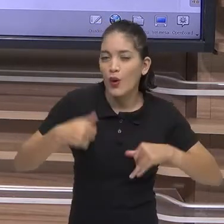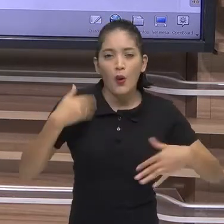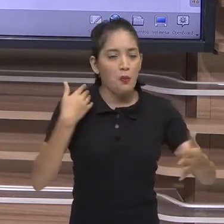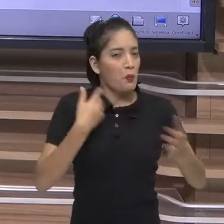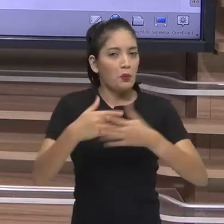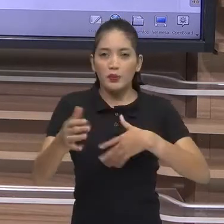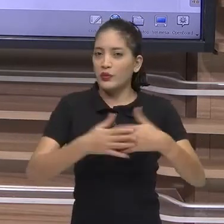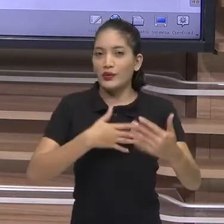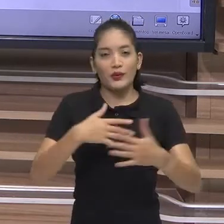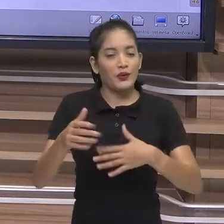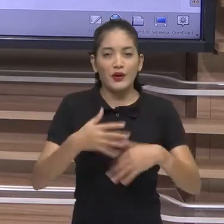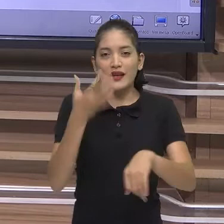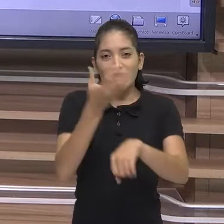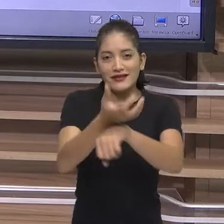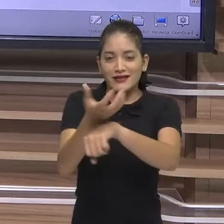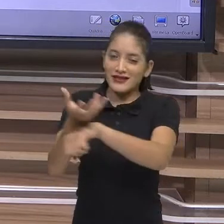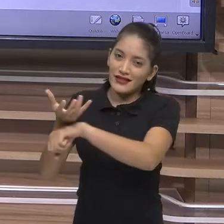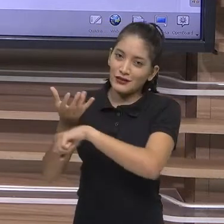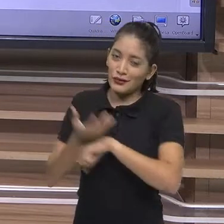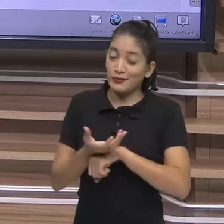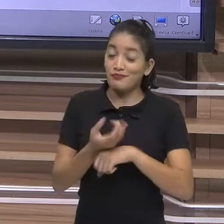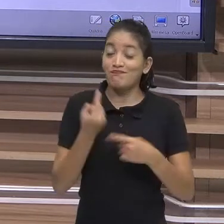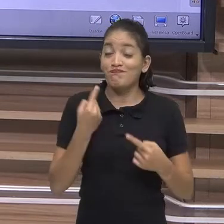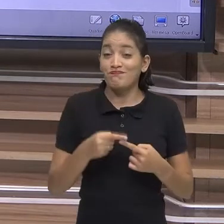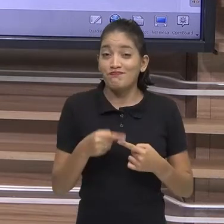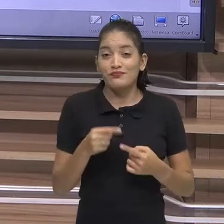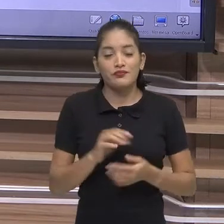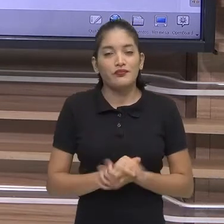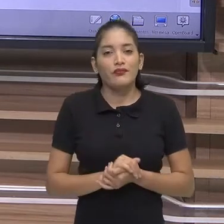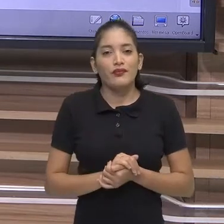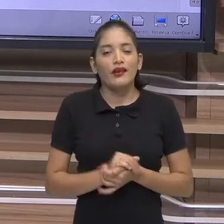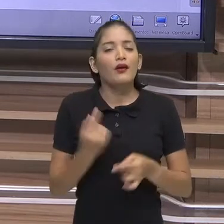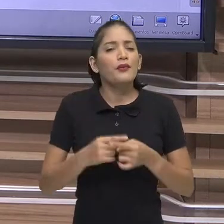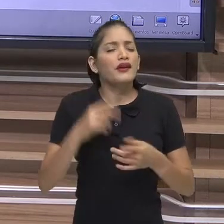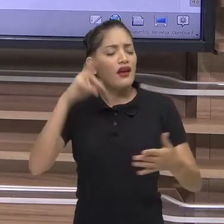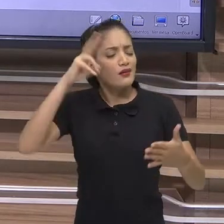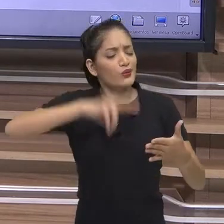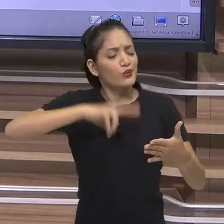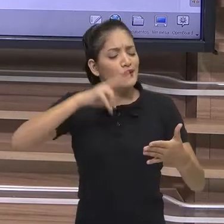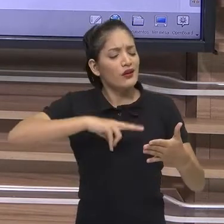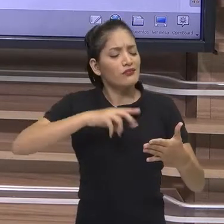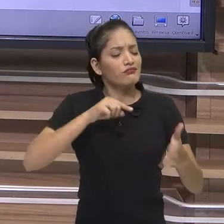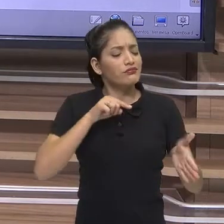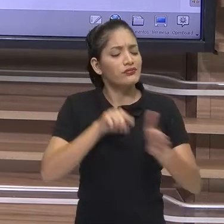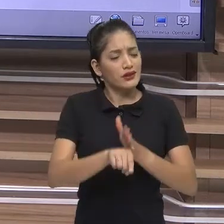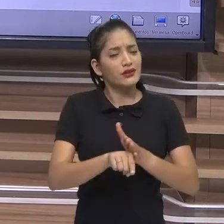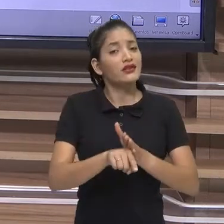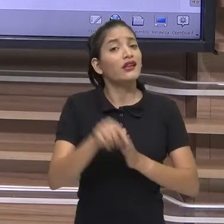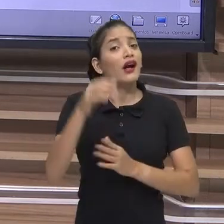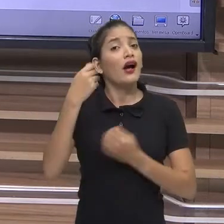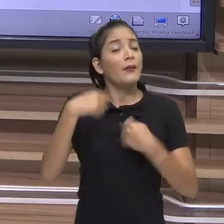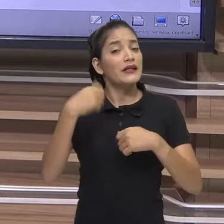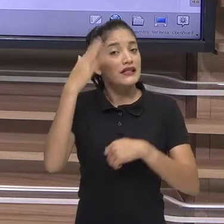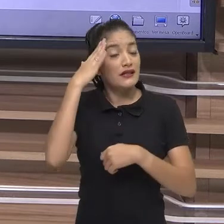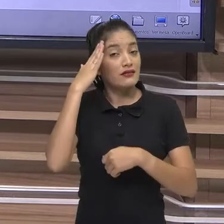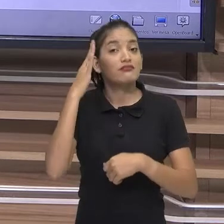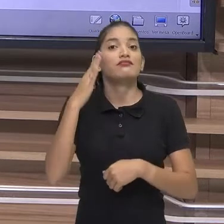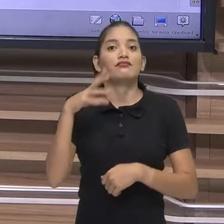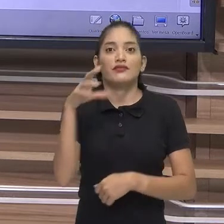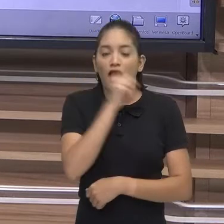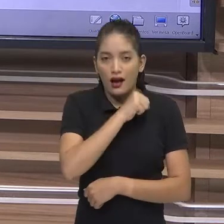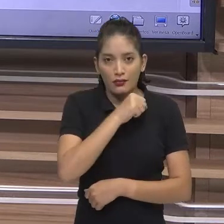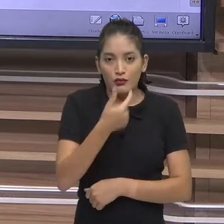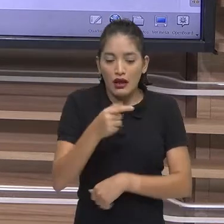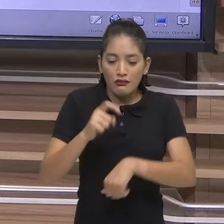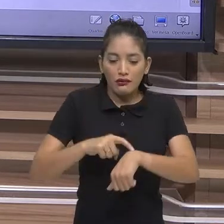qualquer componente curricular, inclusive. Por quê? Quando você se depara com uma questão, você tem que ser rápido. Tem tempo